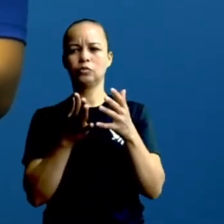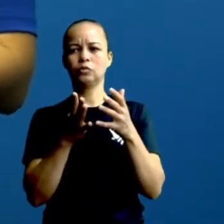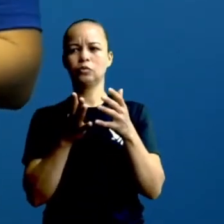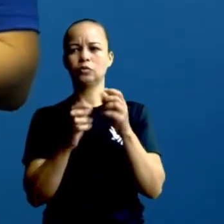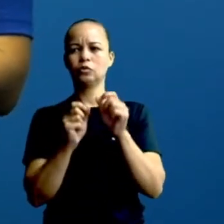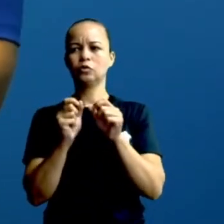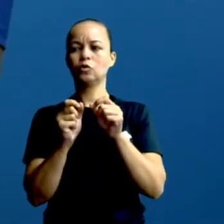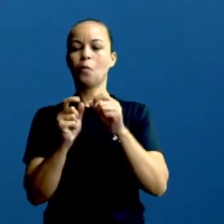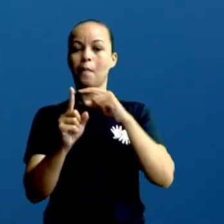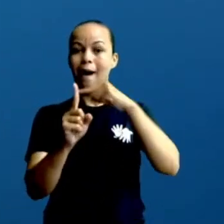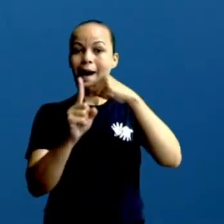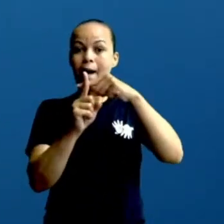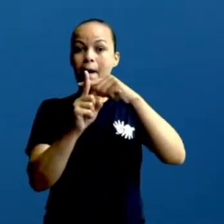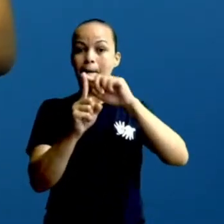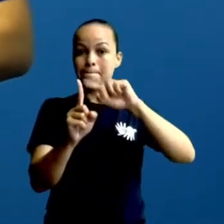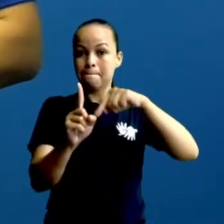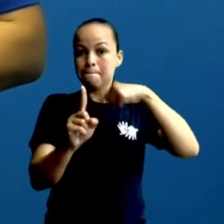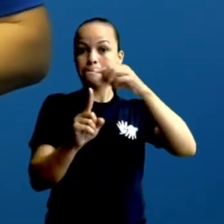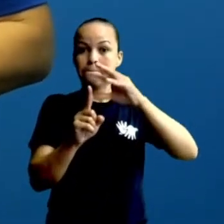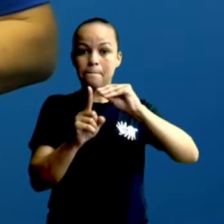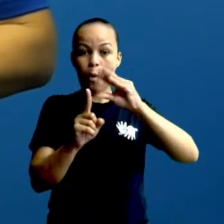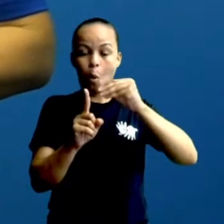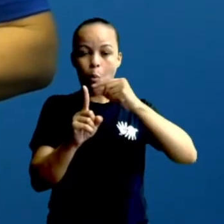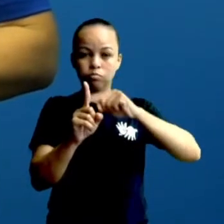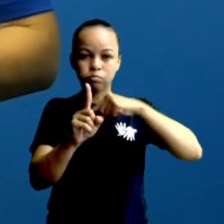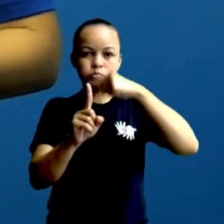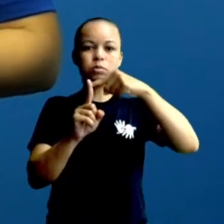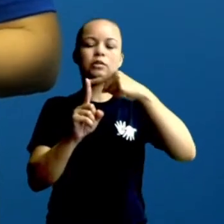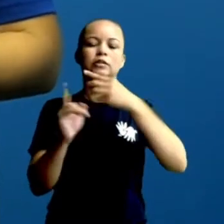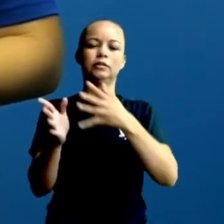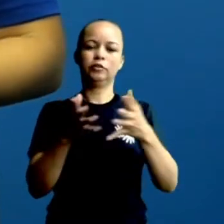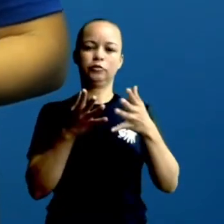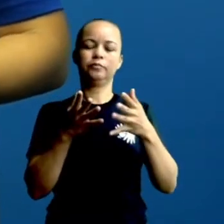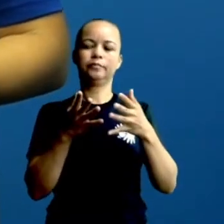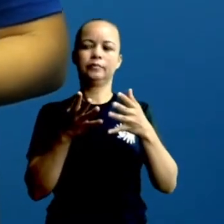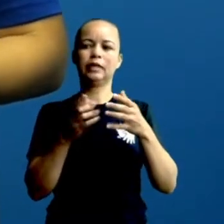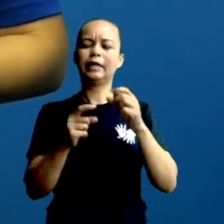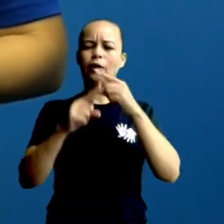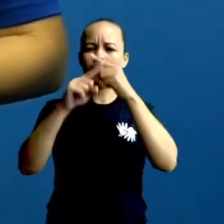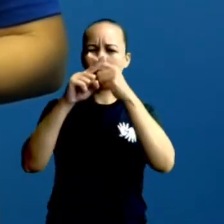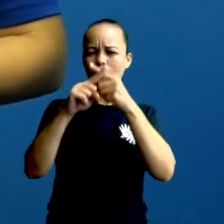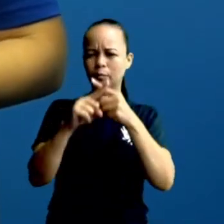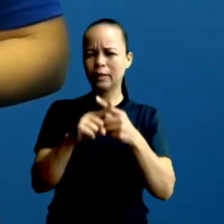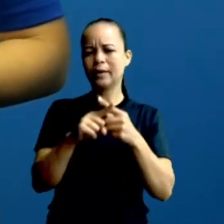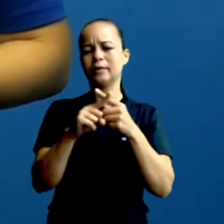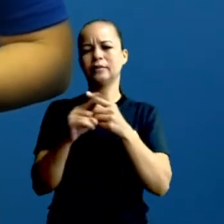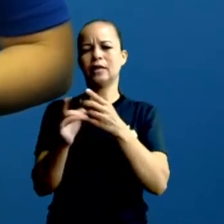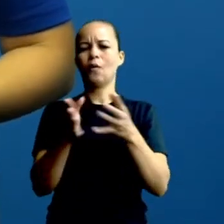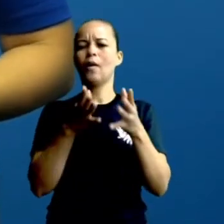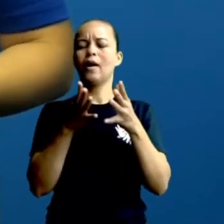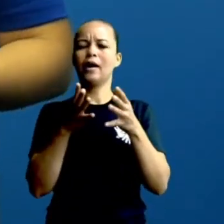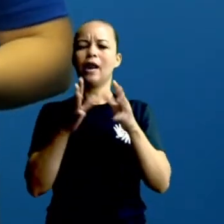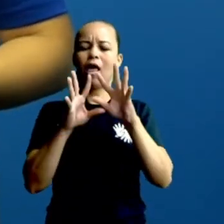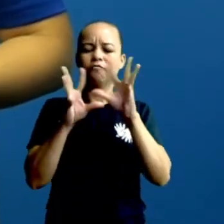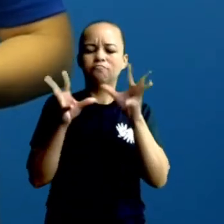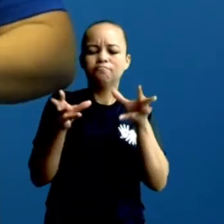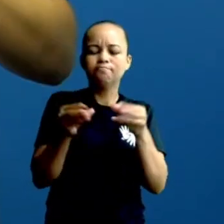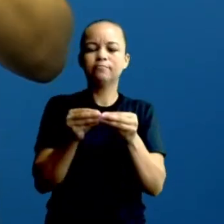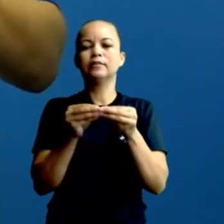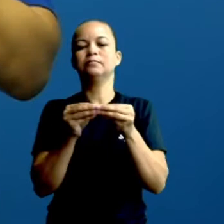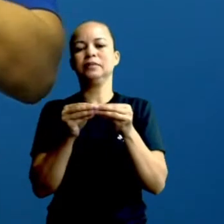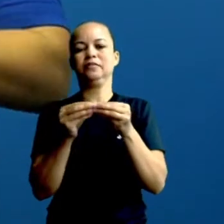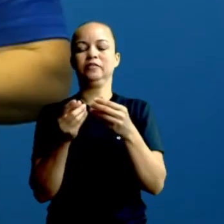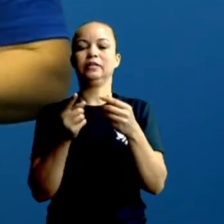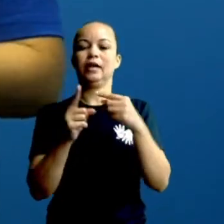posso somar muitas parcelas Tá certo então a multiplicação ela veio para simplificar